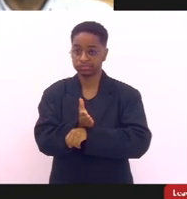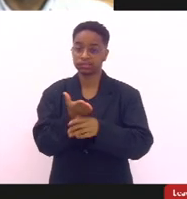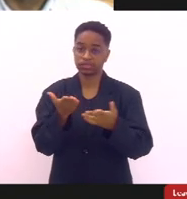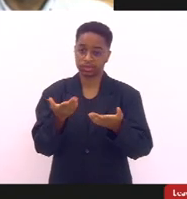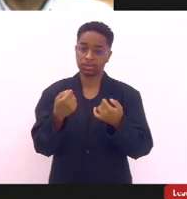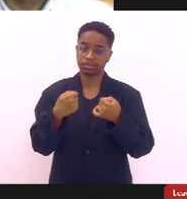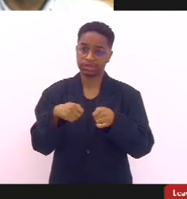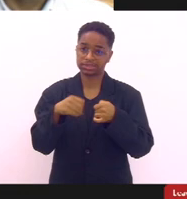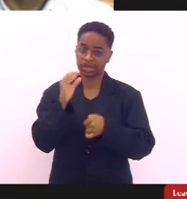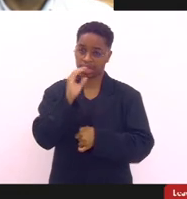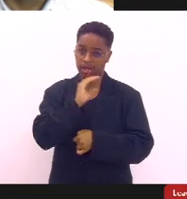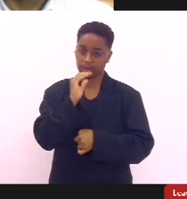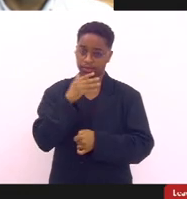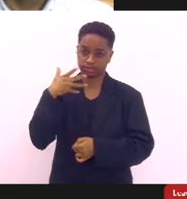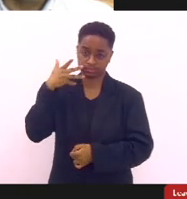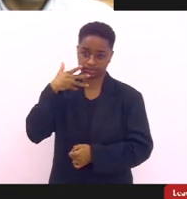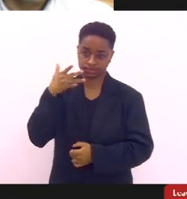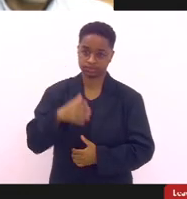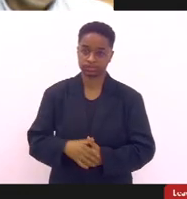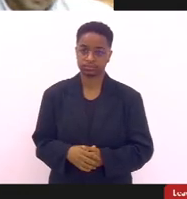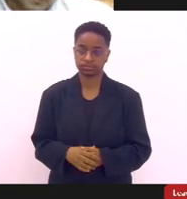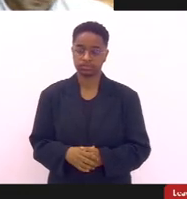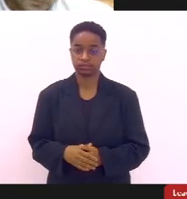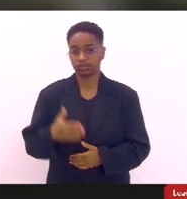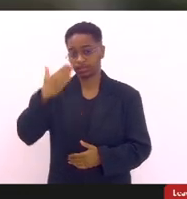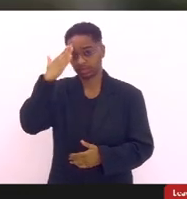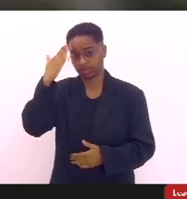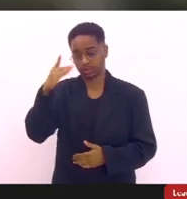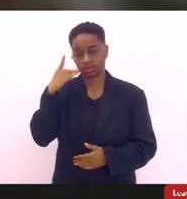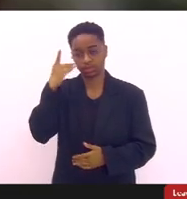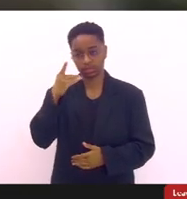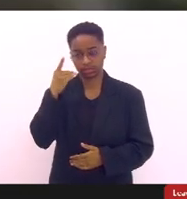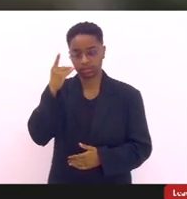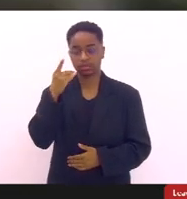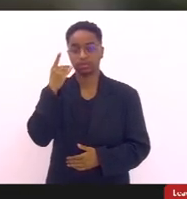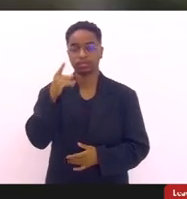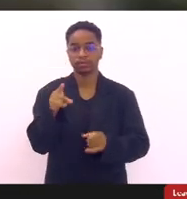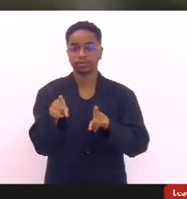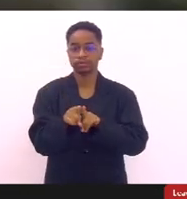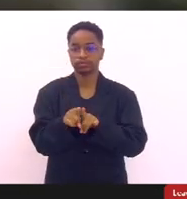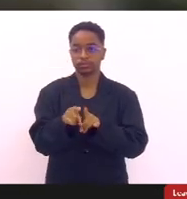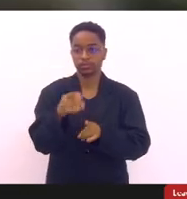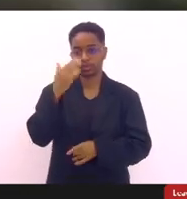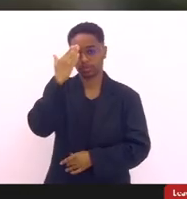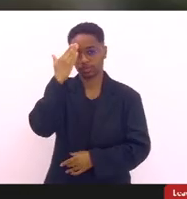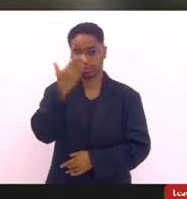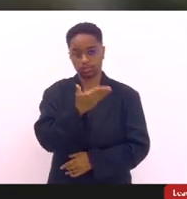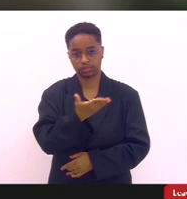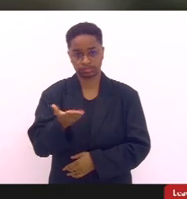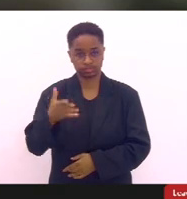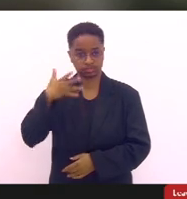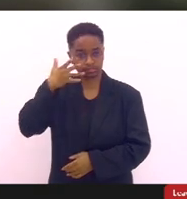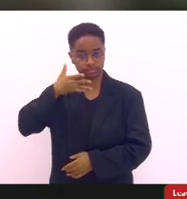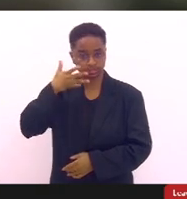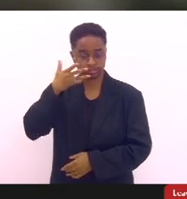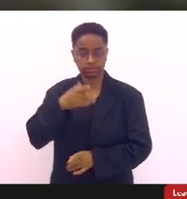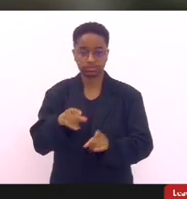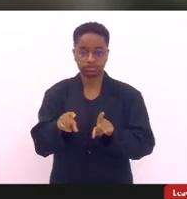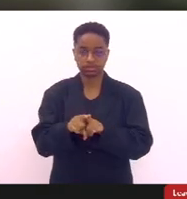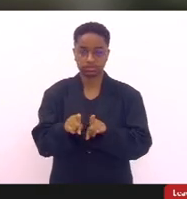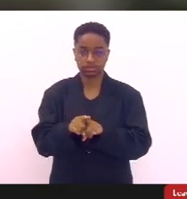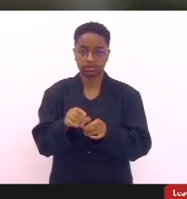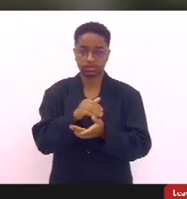Doutor Ézio. Obrigado, deputada, e obrigado aos palestrantes e